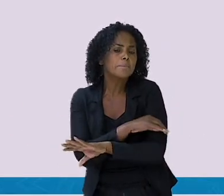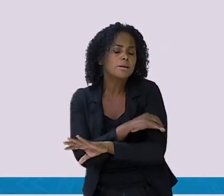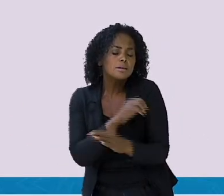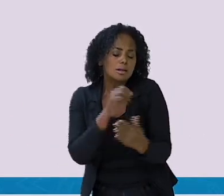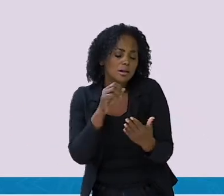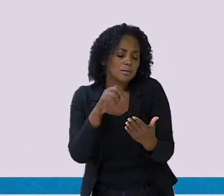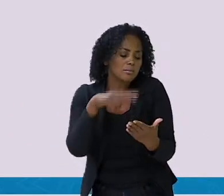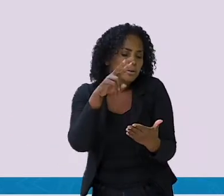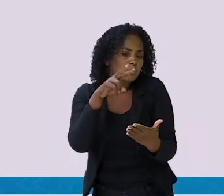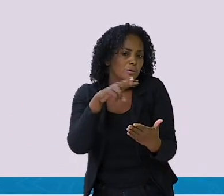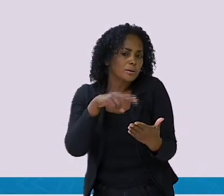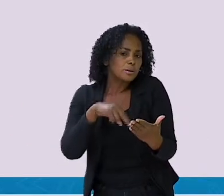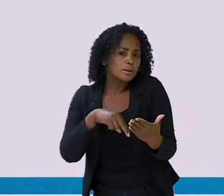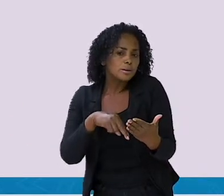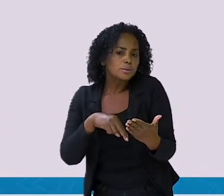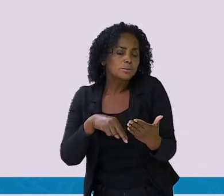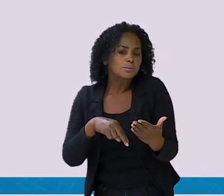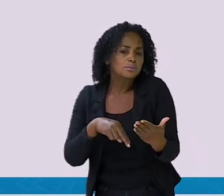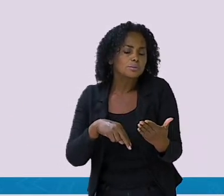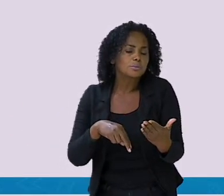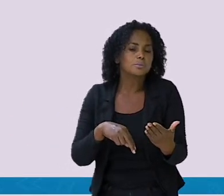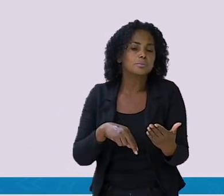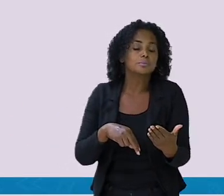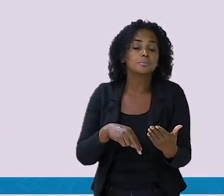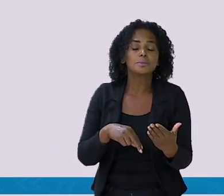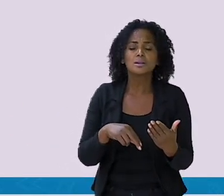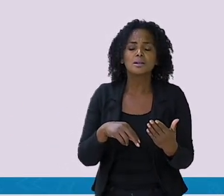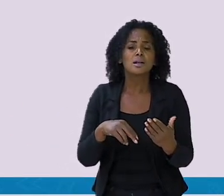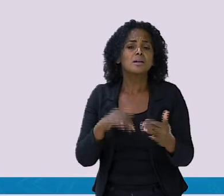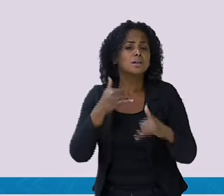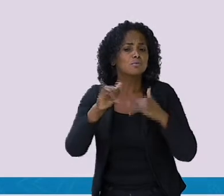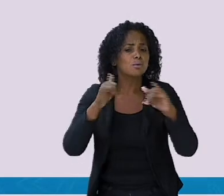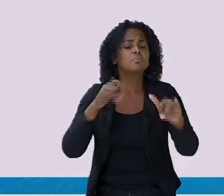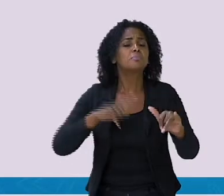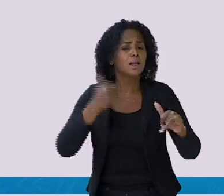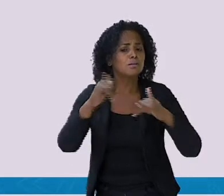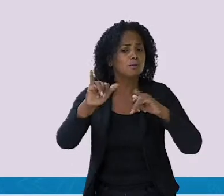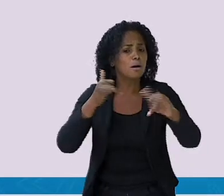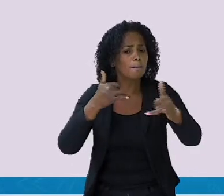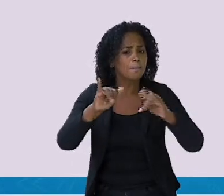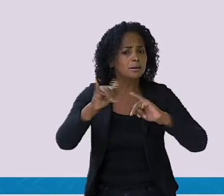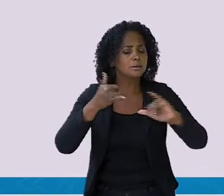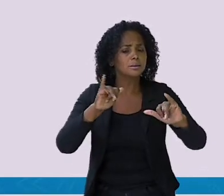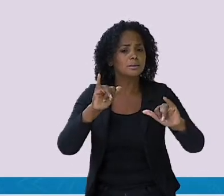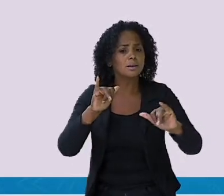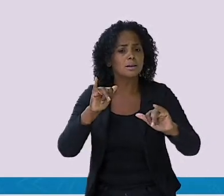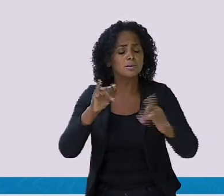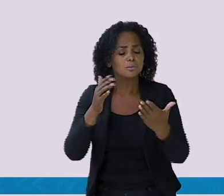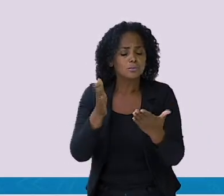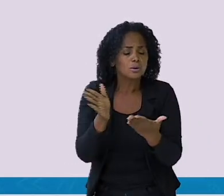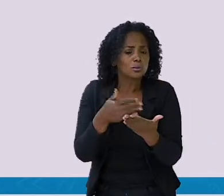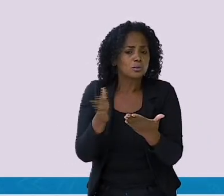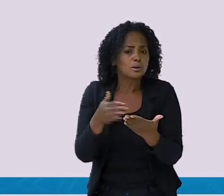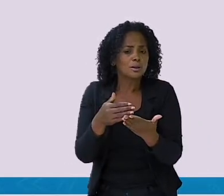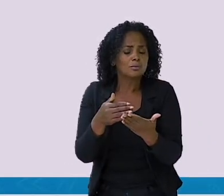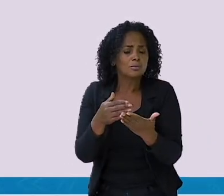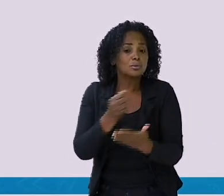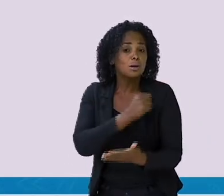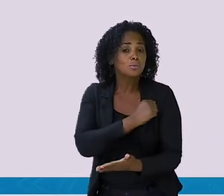cultura e a importância das diferentes raças na formação do